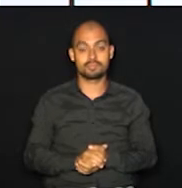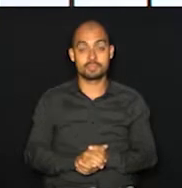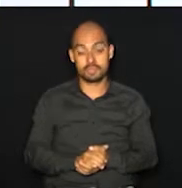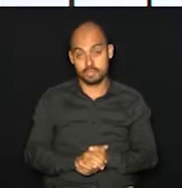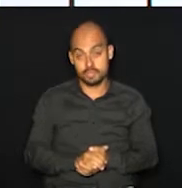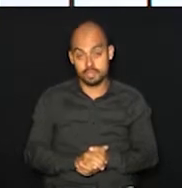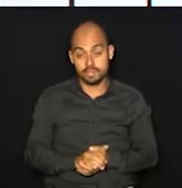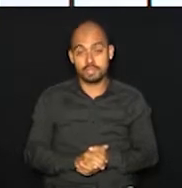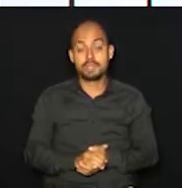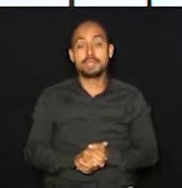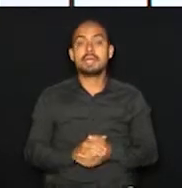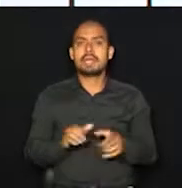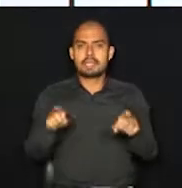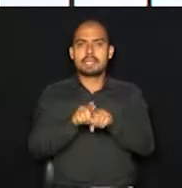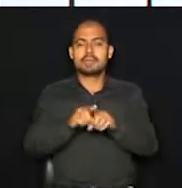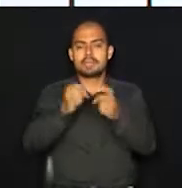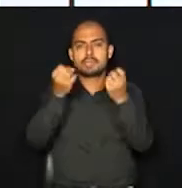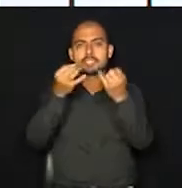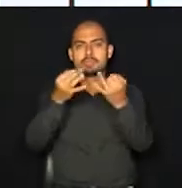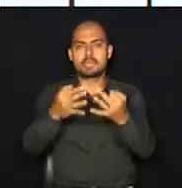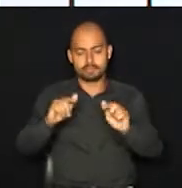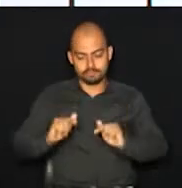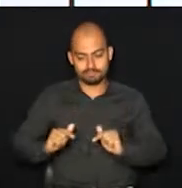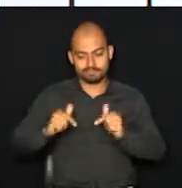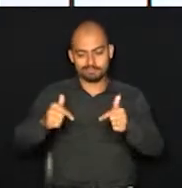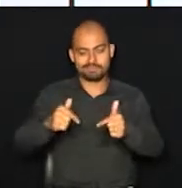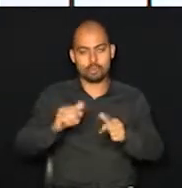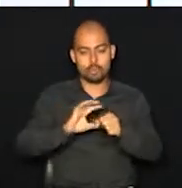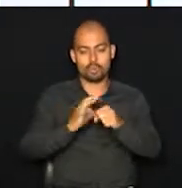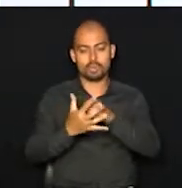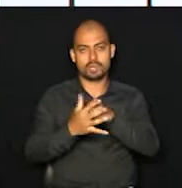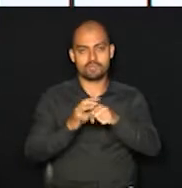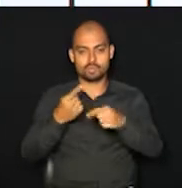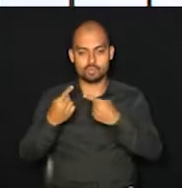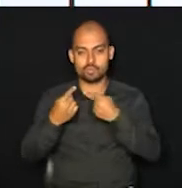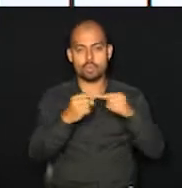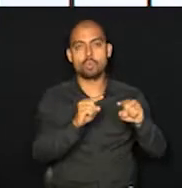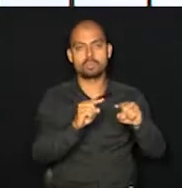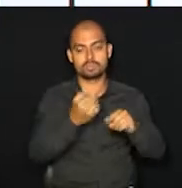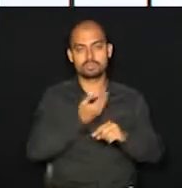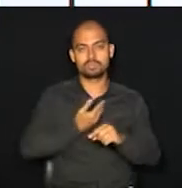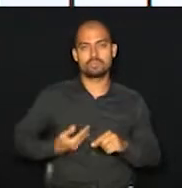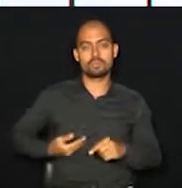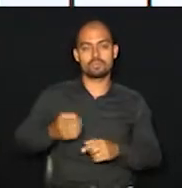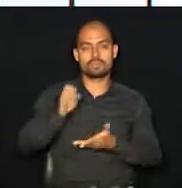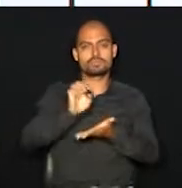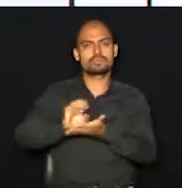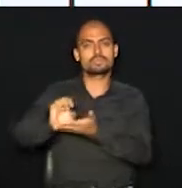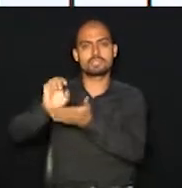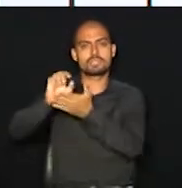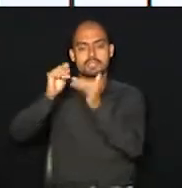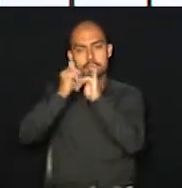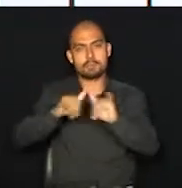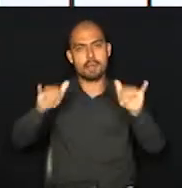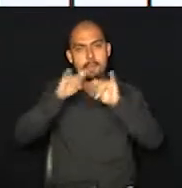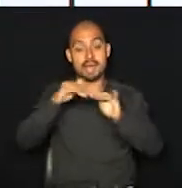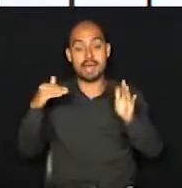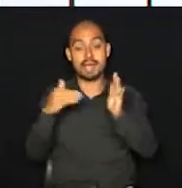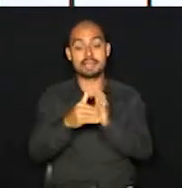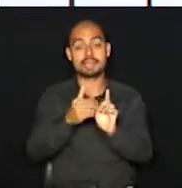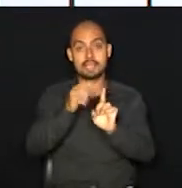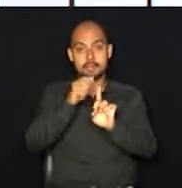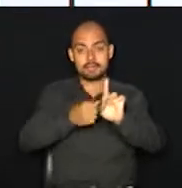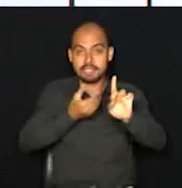E ainda falando sobre o enfrentamento à Covid-19, o governo do estado também anunciou que vai manter até dezembro